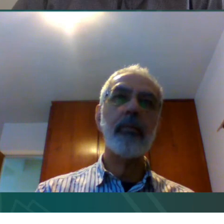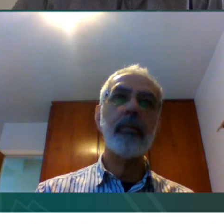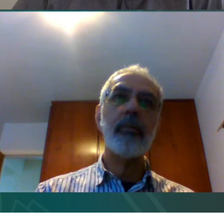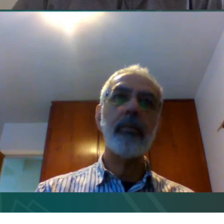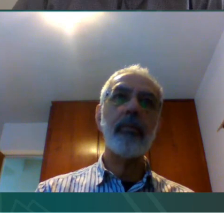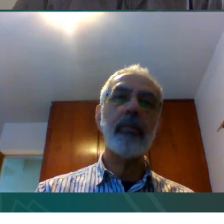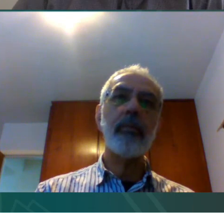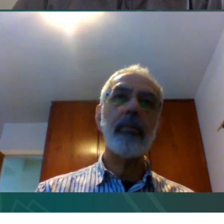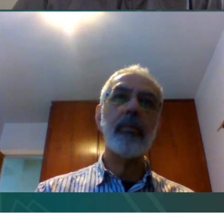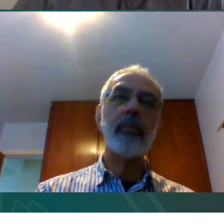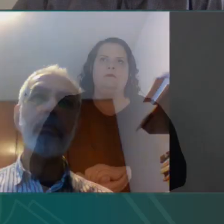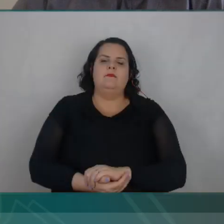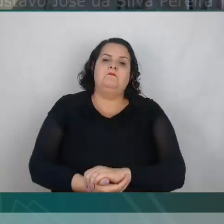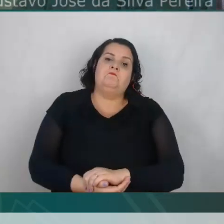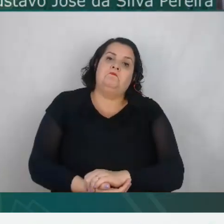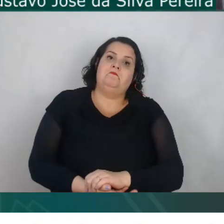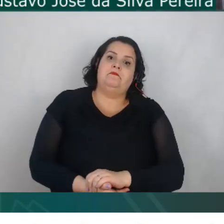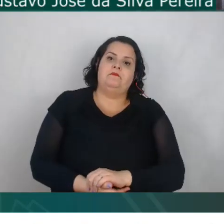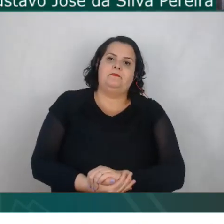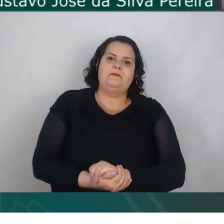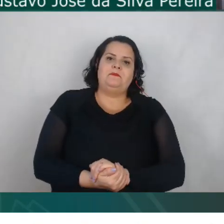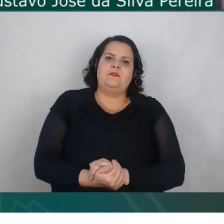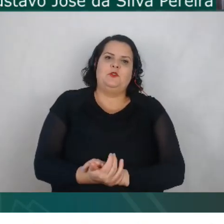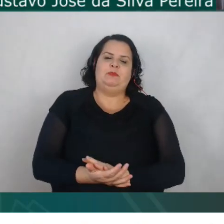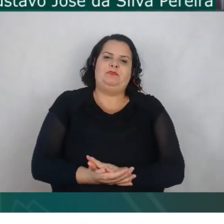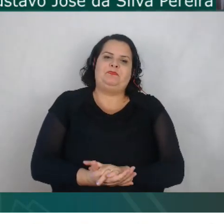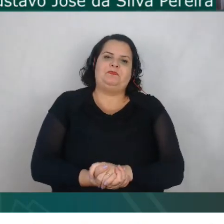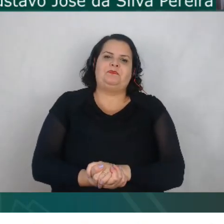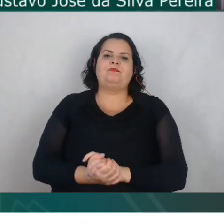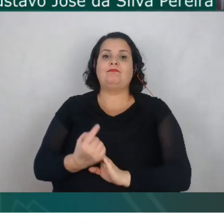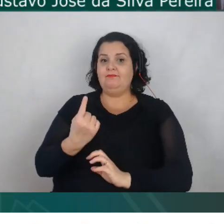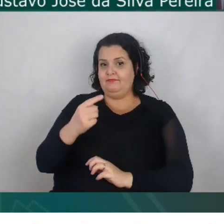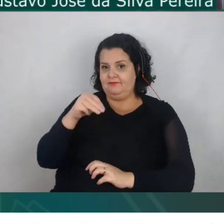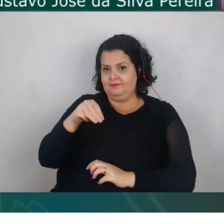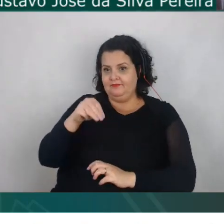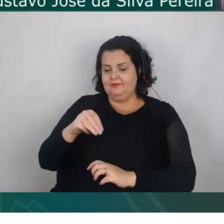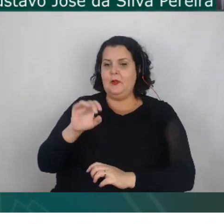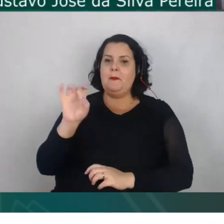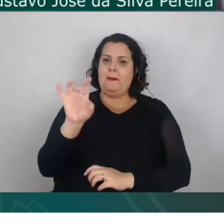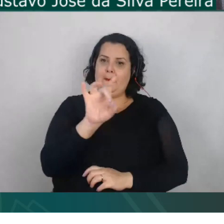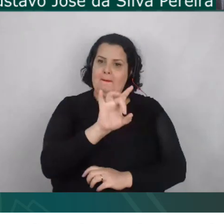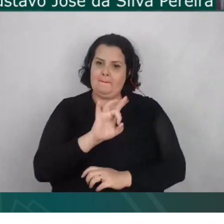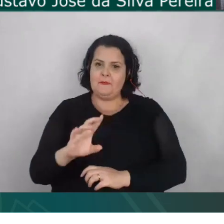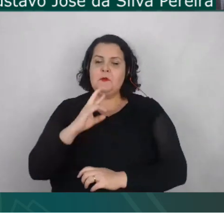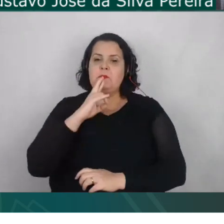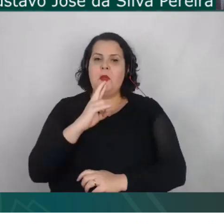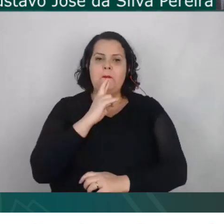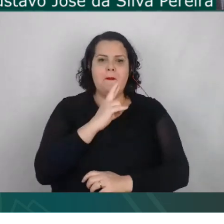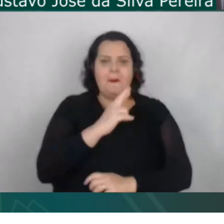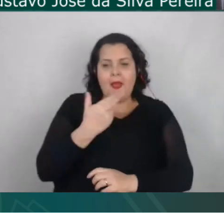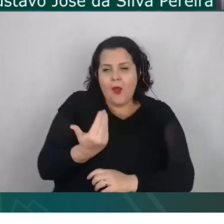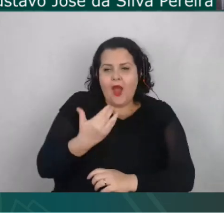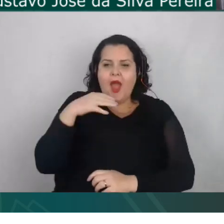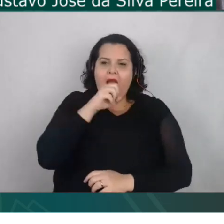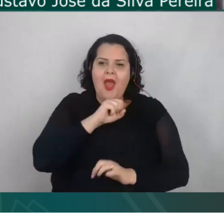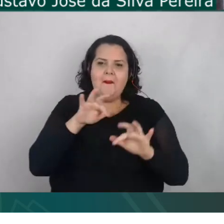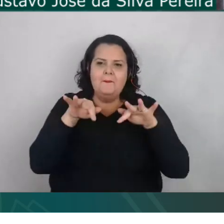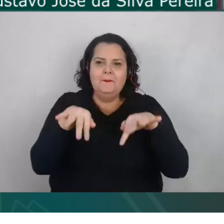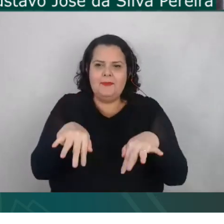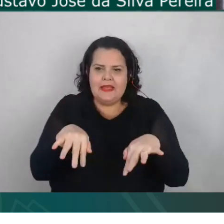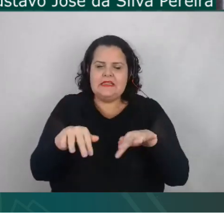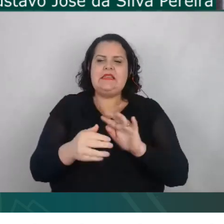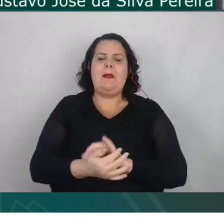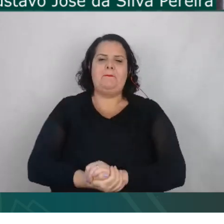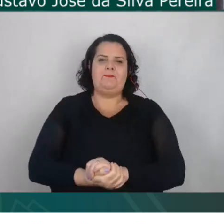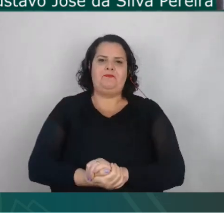cada um, se puder, Reinaldo, Gustavo, Roberta, para talvez finalizar, dizer